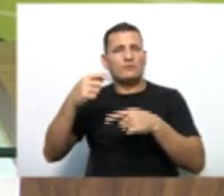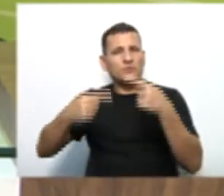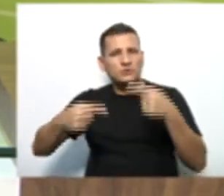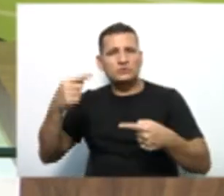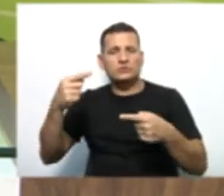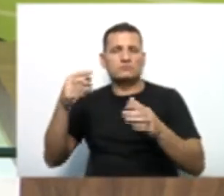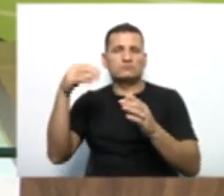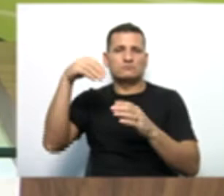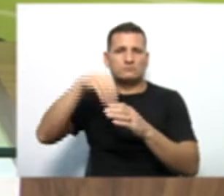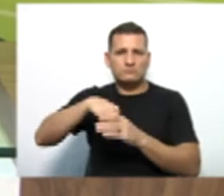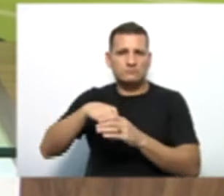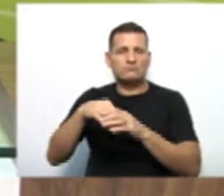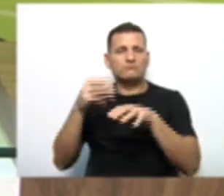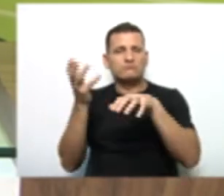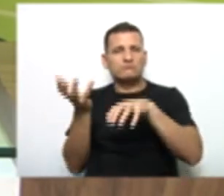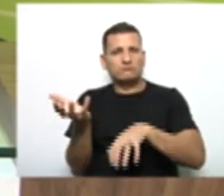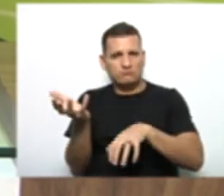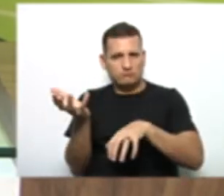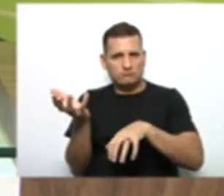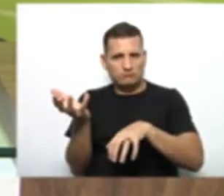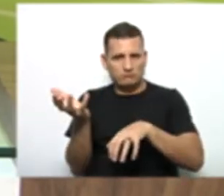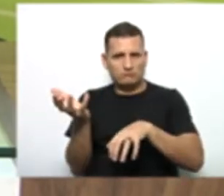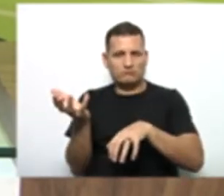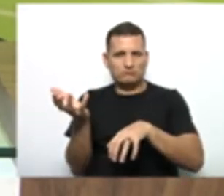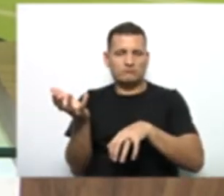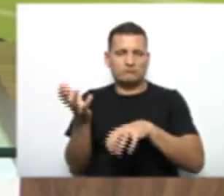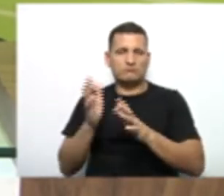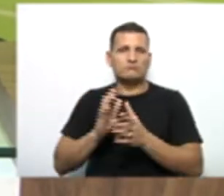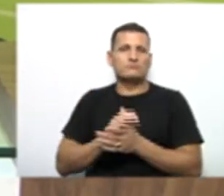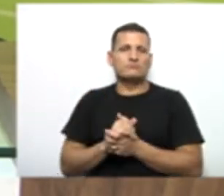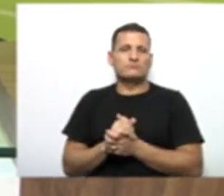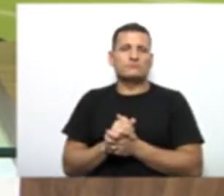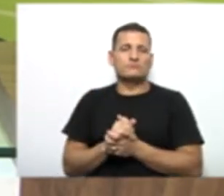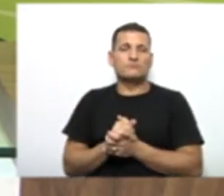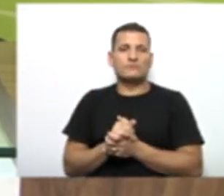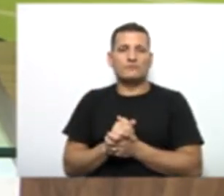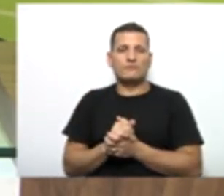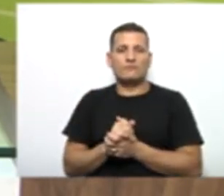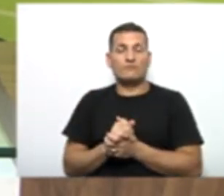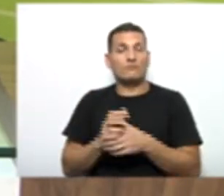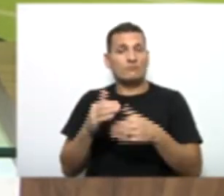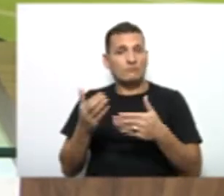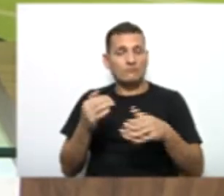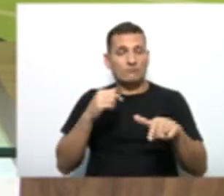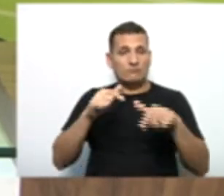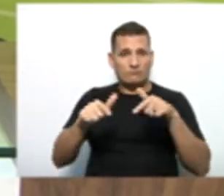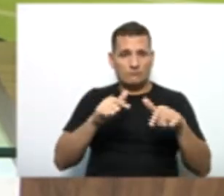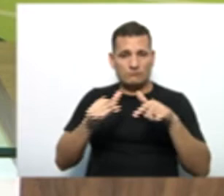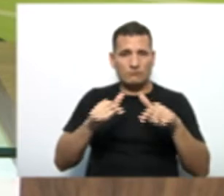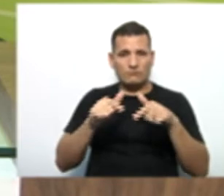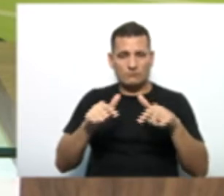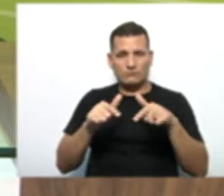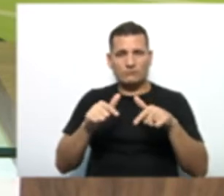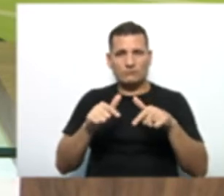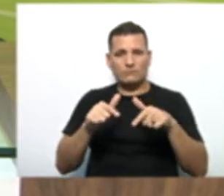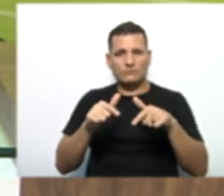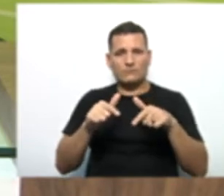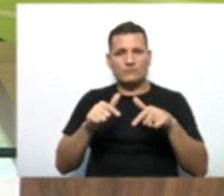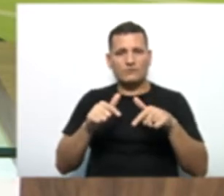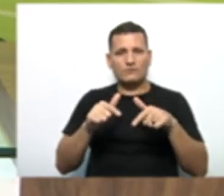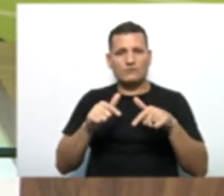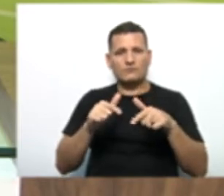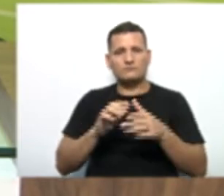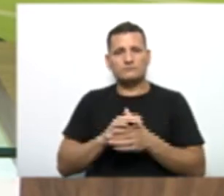Congresso Nacional, né, que é composto pela Câmara dos Deputados e pelo Senado Federal. Então, o trabalho árduo, né, o